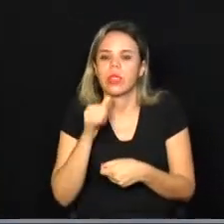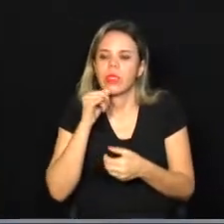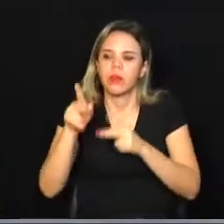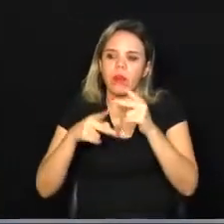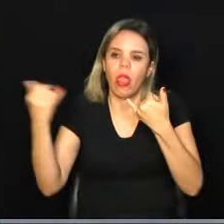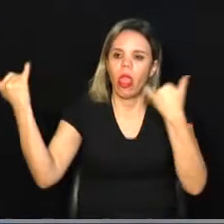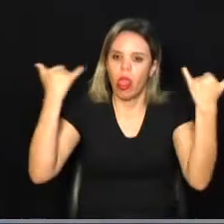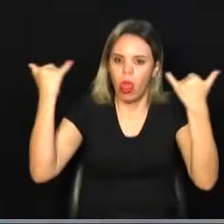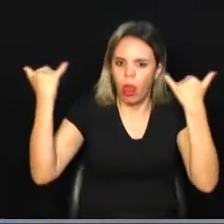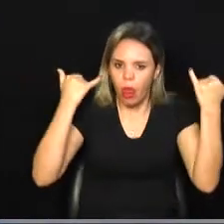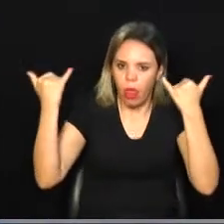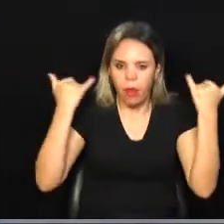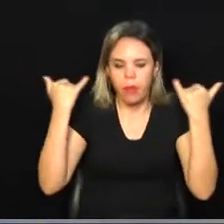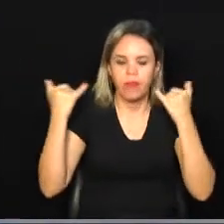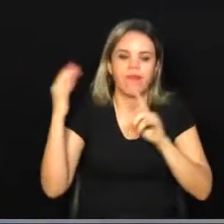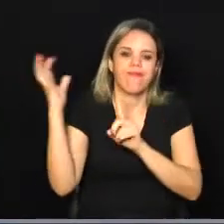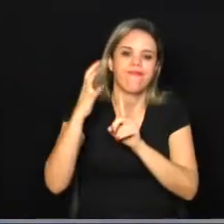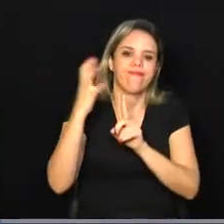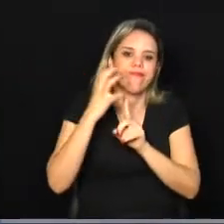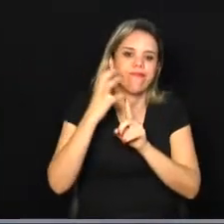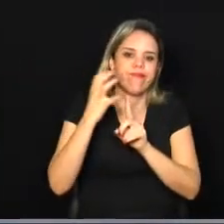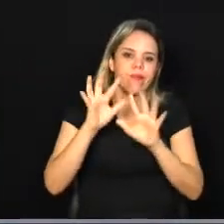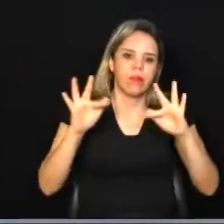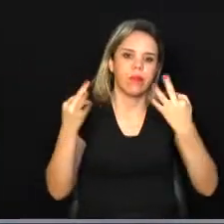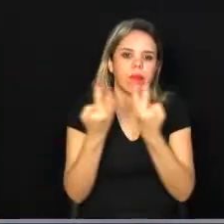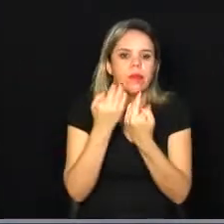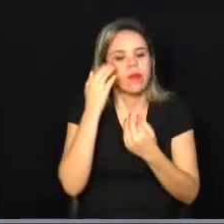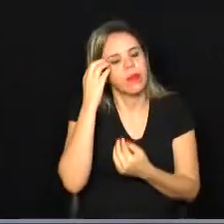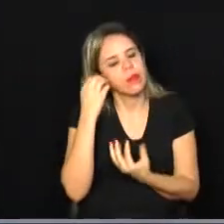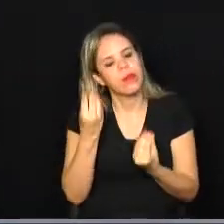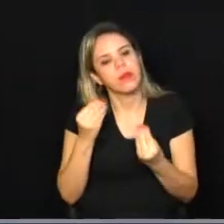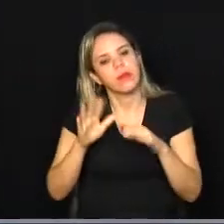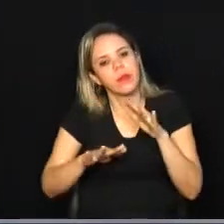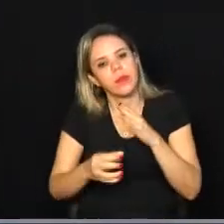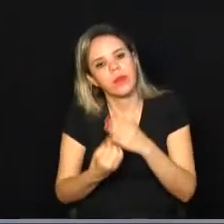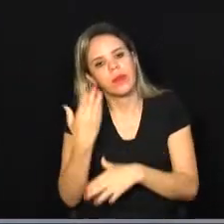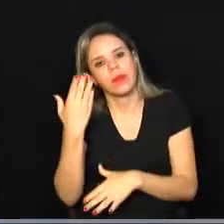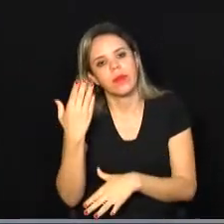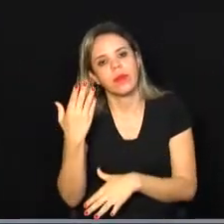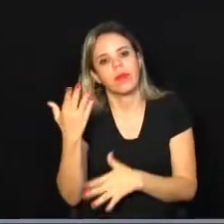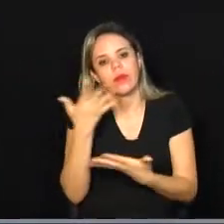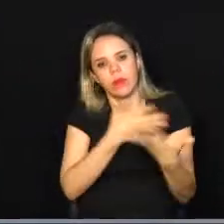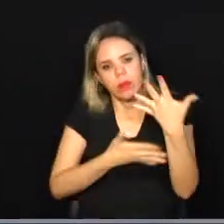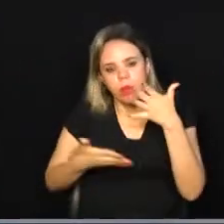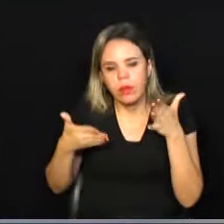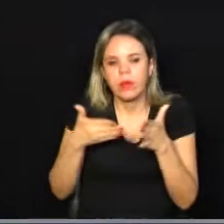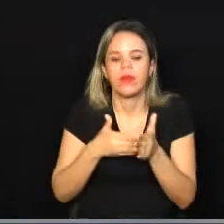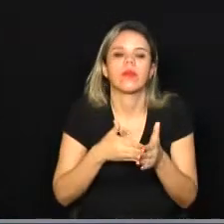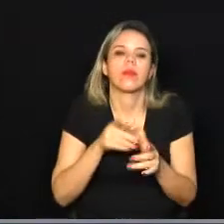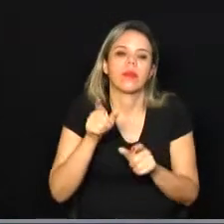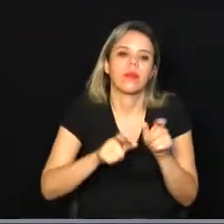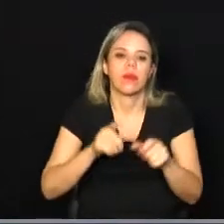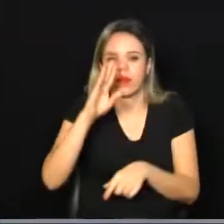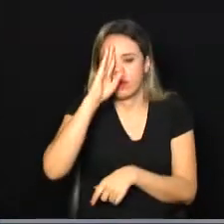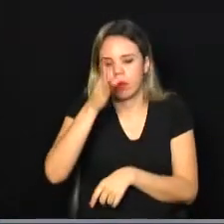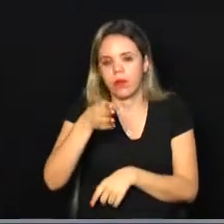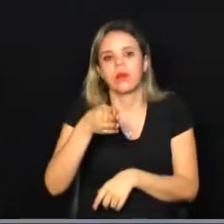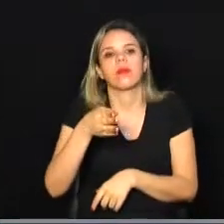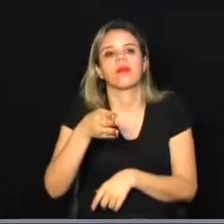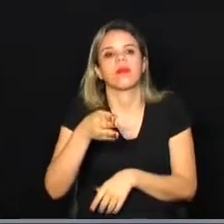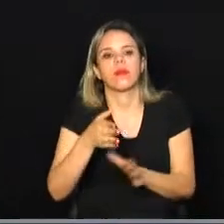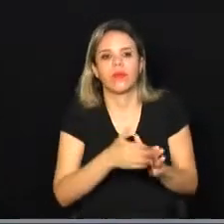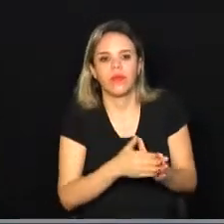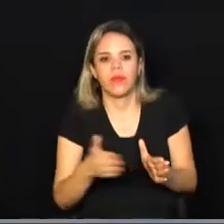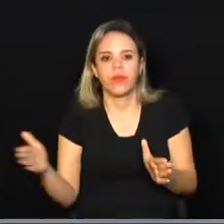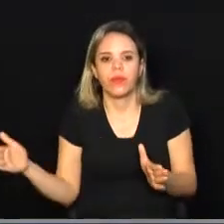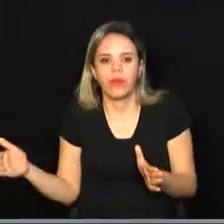externas, principalmente as vozes dos pais, que muitas vezes acabam atrapalhando um atleta, principalmente nessa fase,